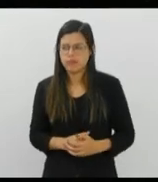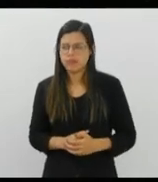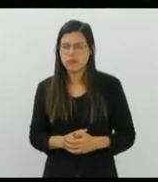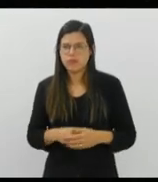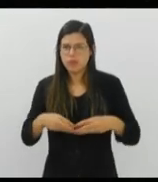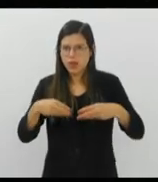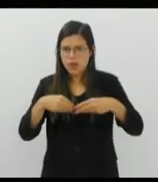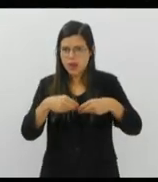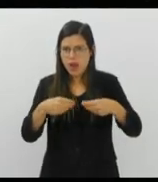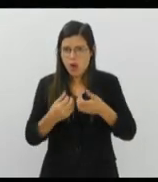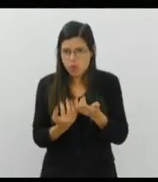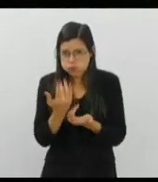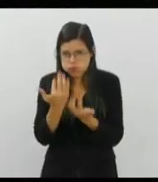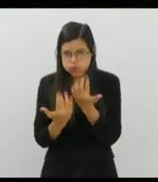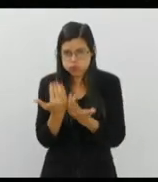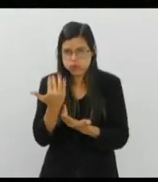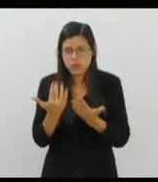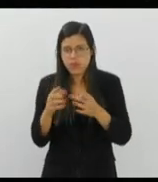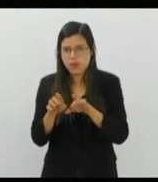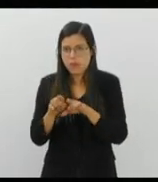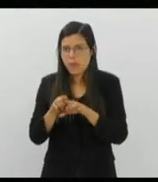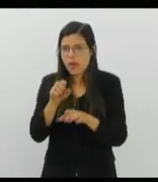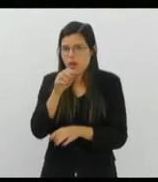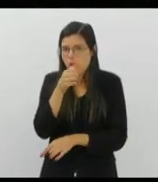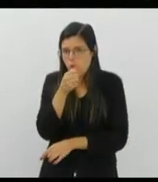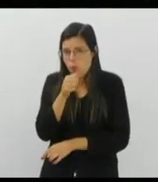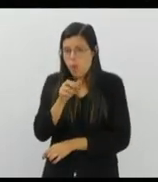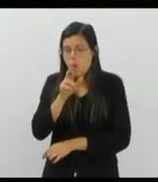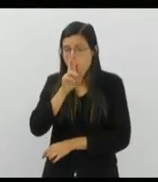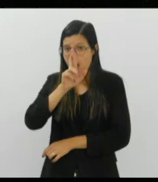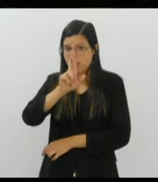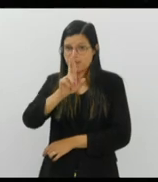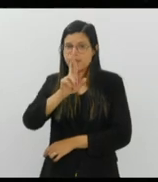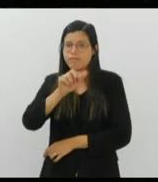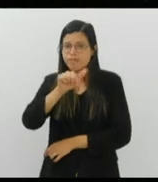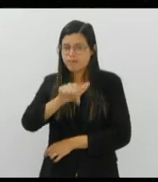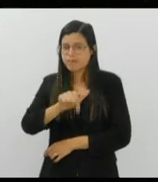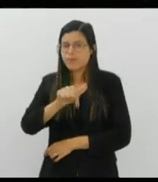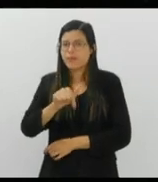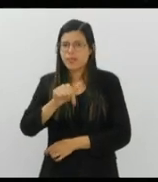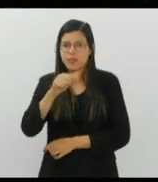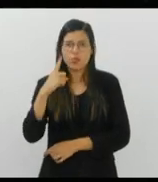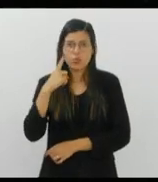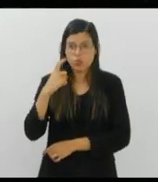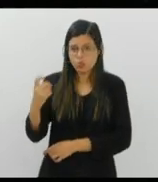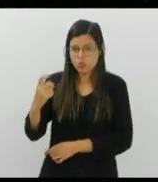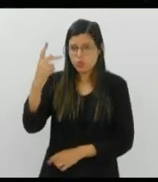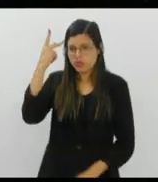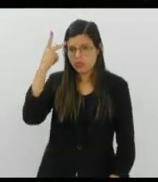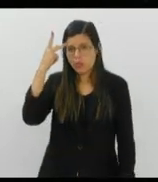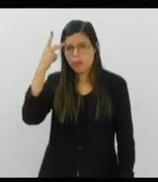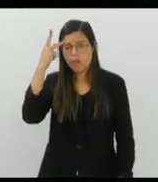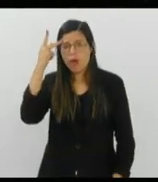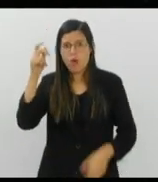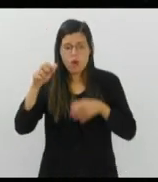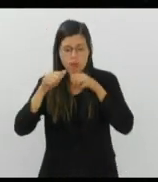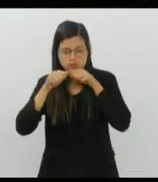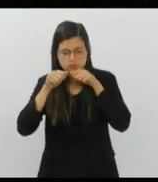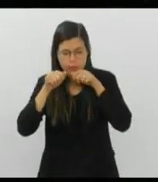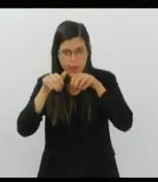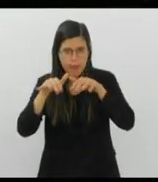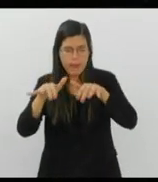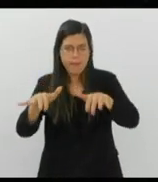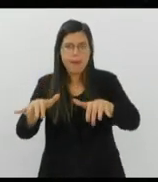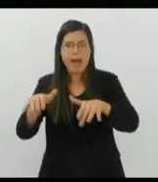e o ar contaminado de São Paulo chegou até ao Distrito Federal, até